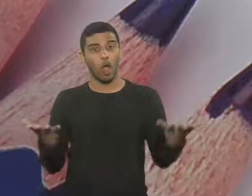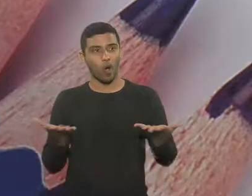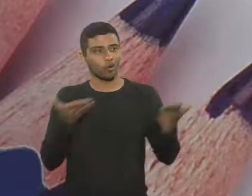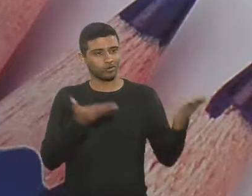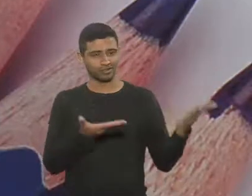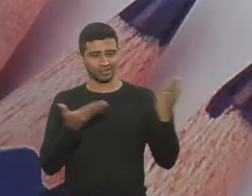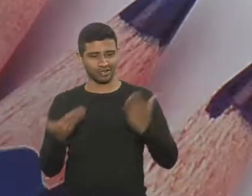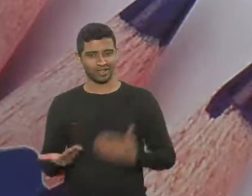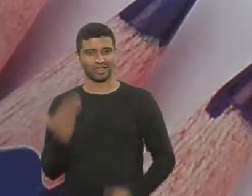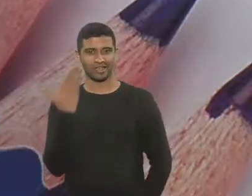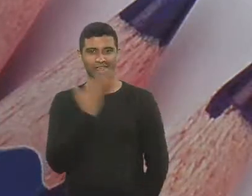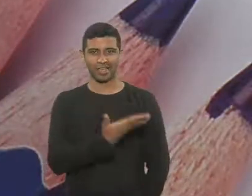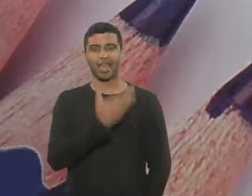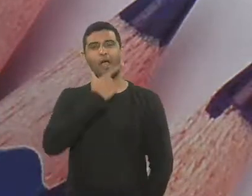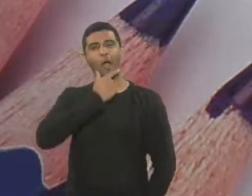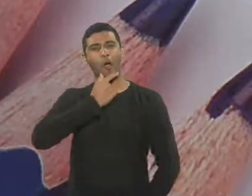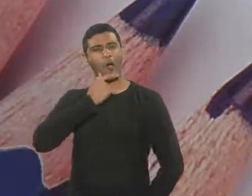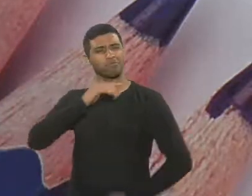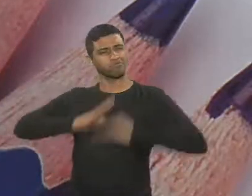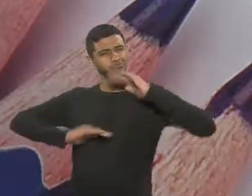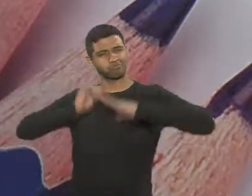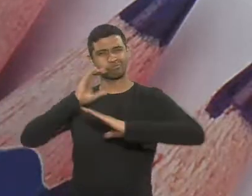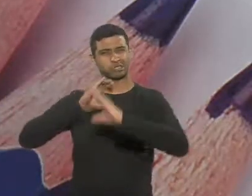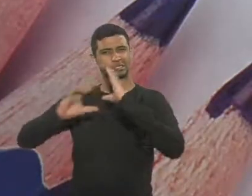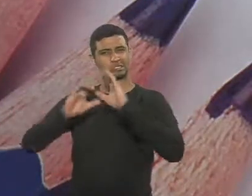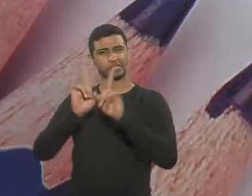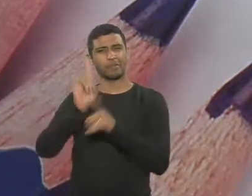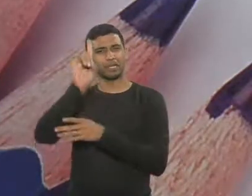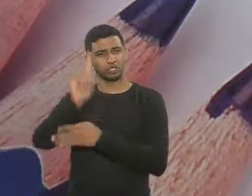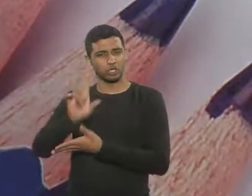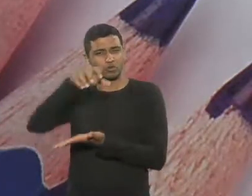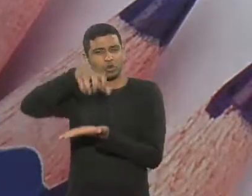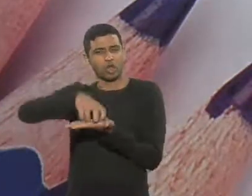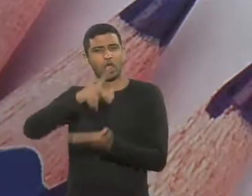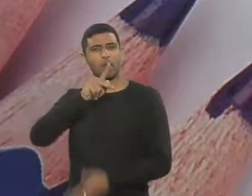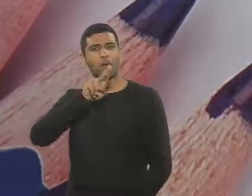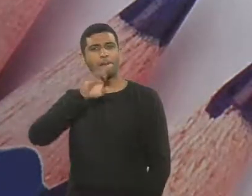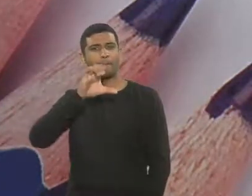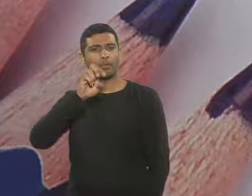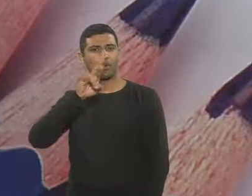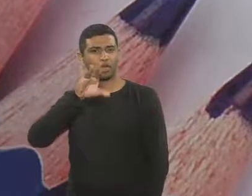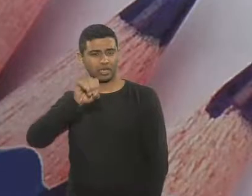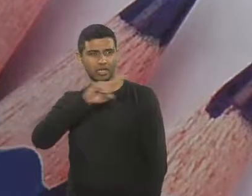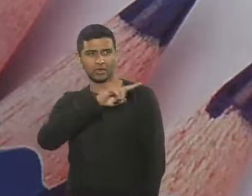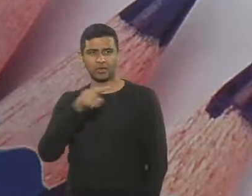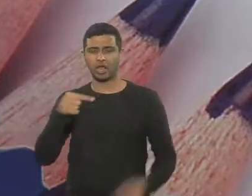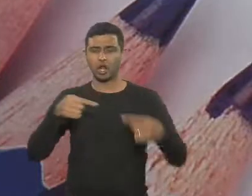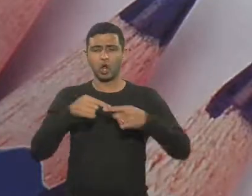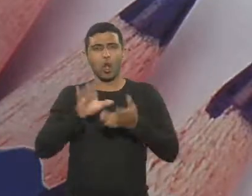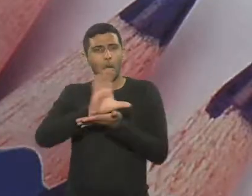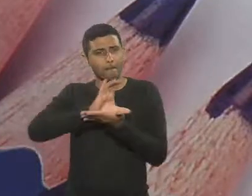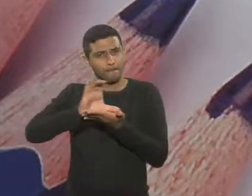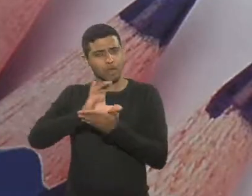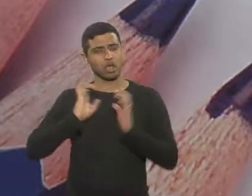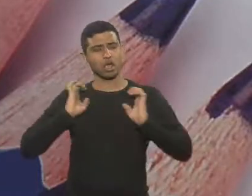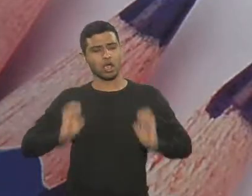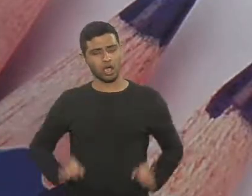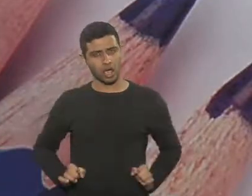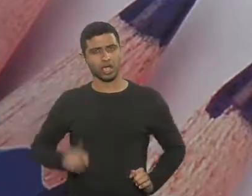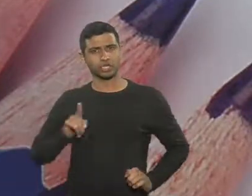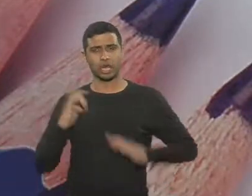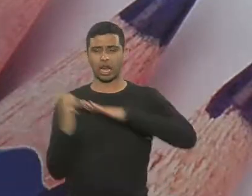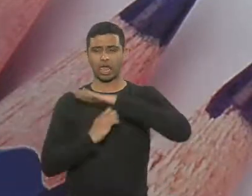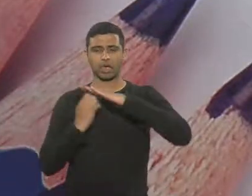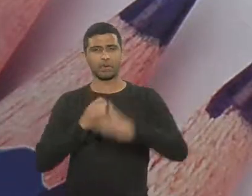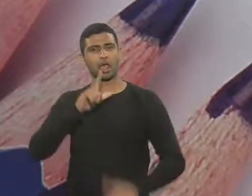Meus convidados são o doutor em comunicação social, diretor do departamento na PUC-Rio, faz parte do Conselho de Ética da